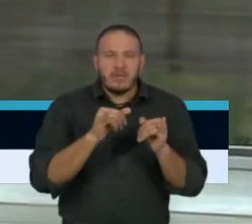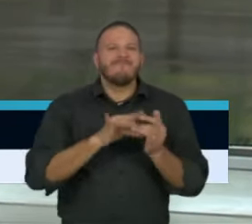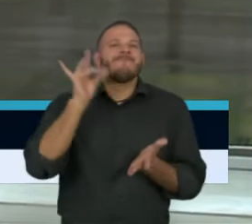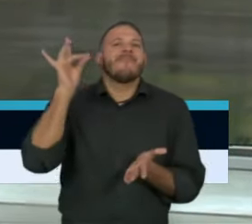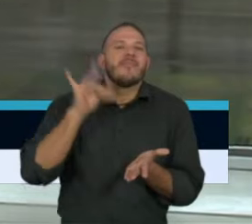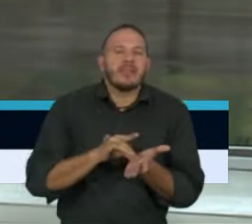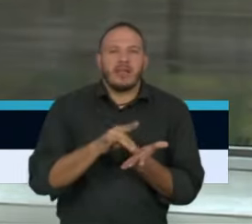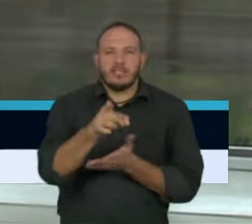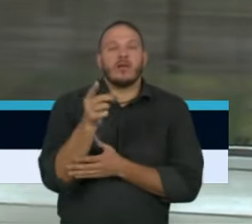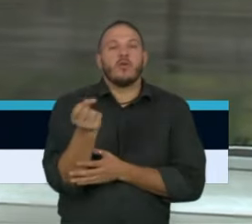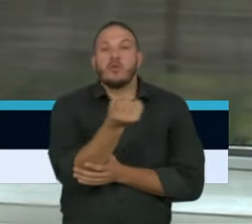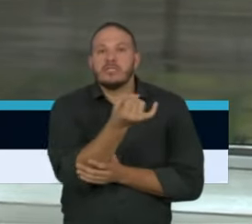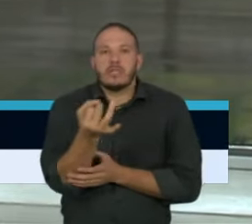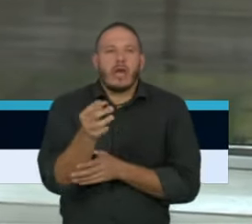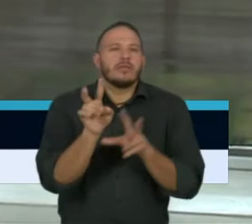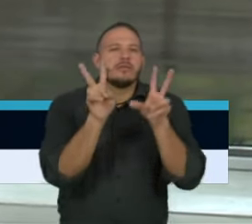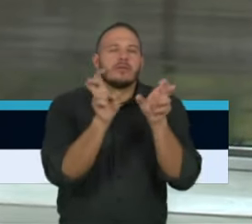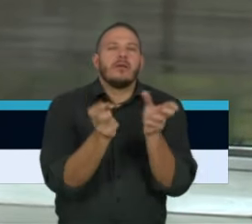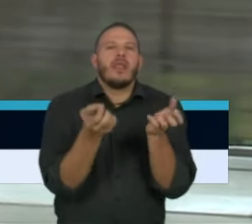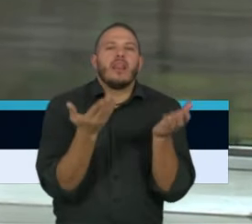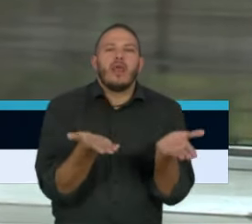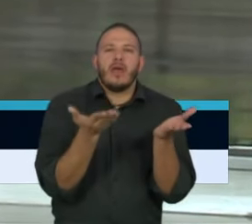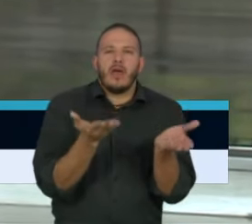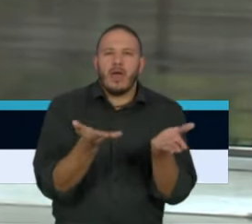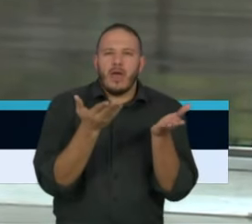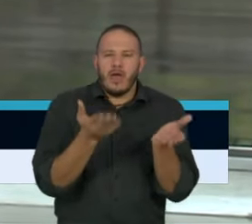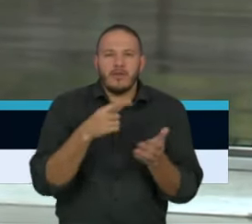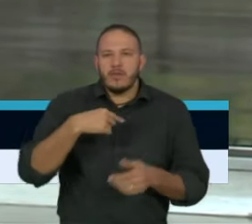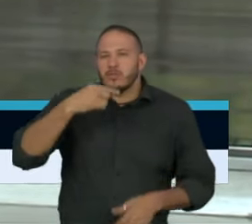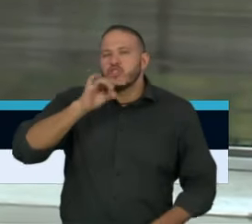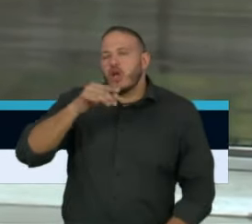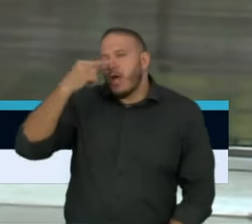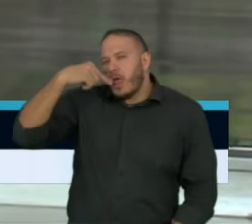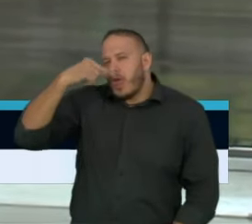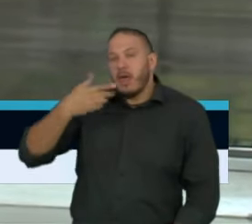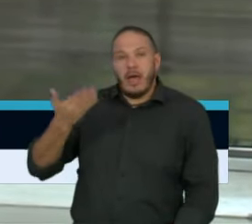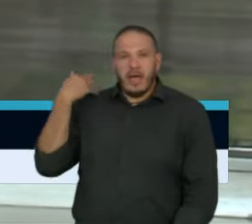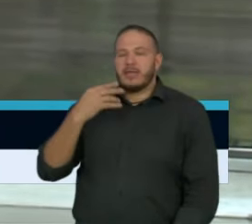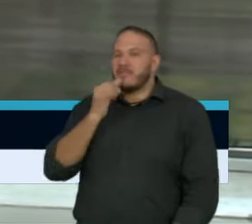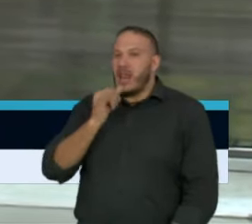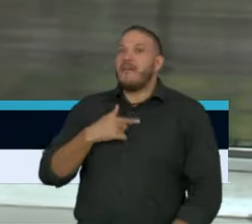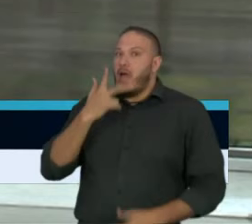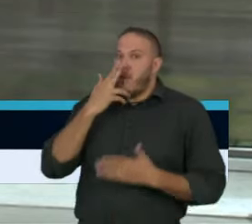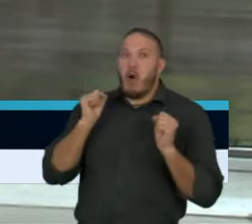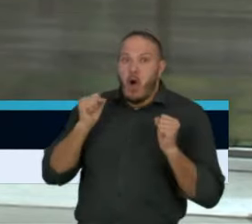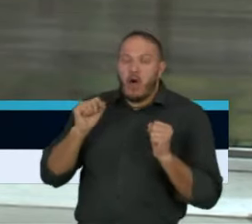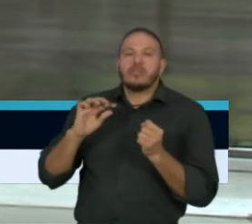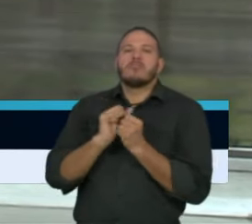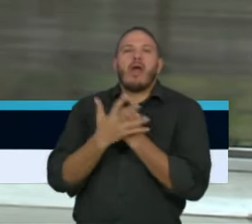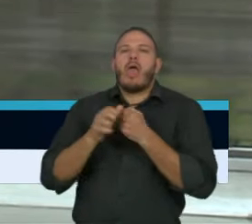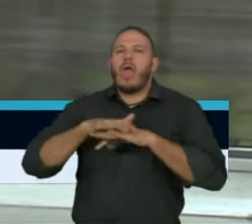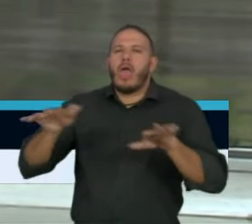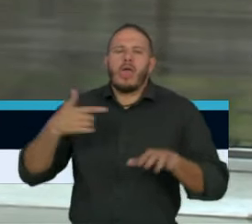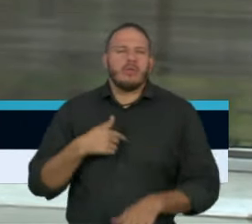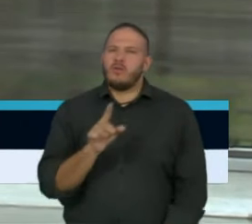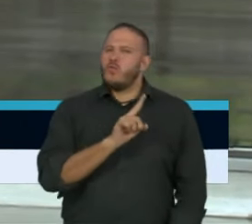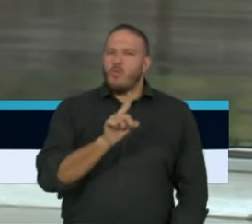os casos leves, só com um quadro gripal, que antes eram chamados de suspeitos, não sejam